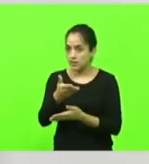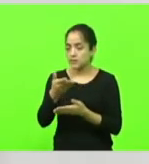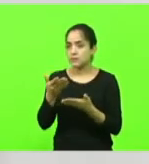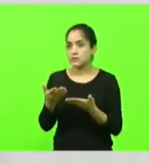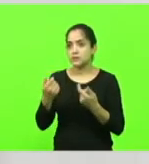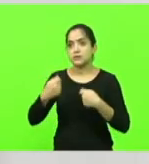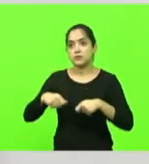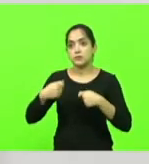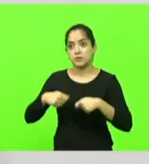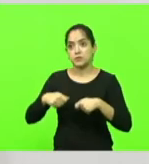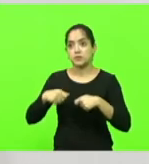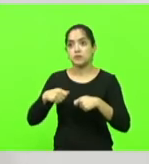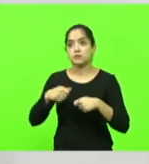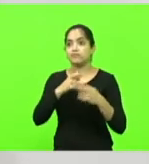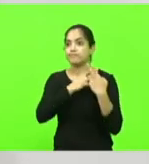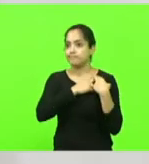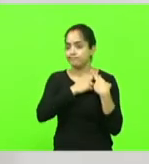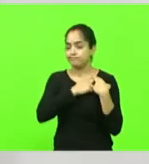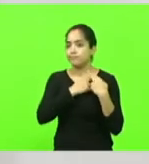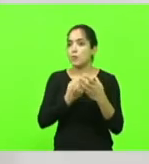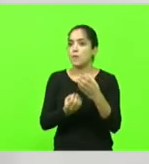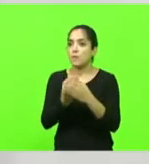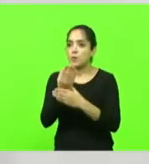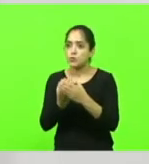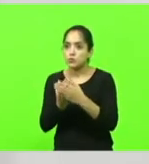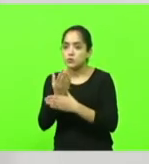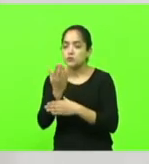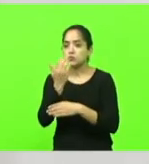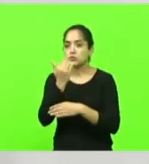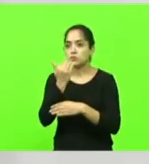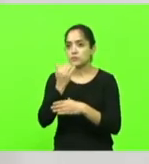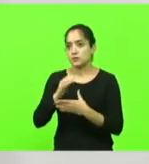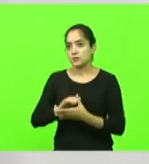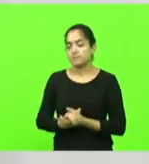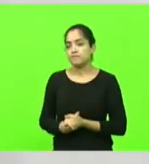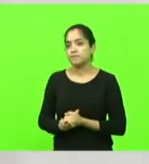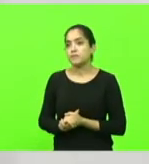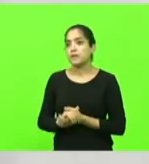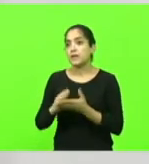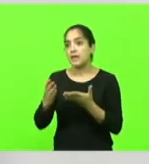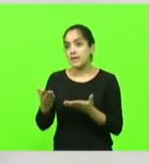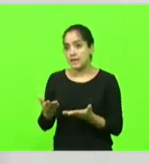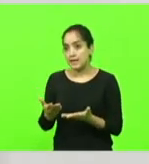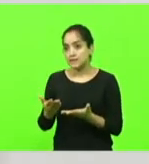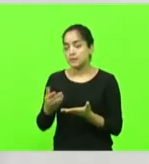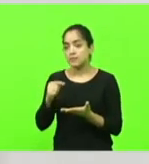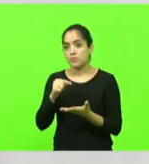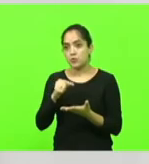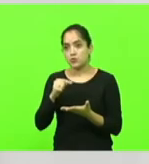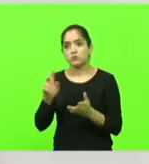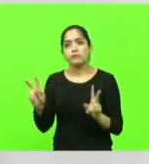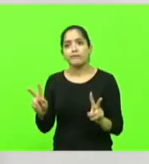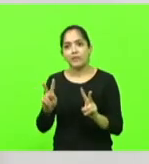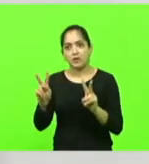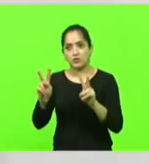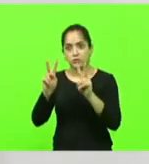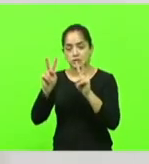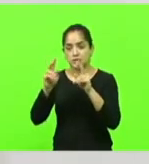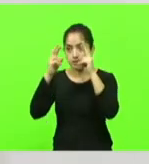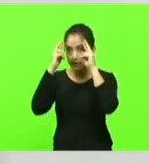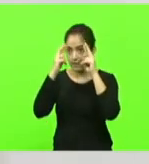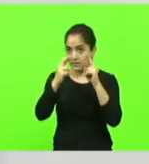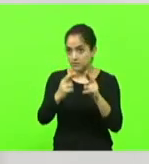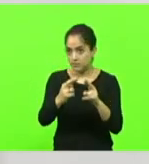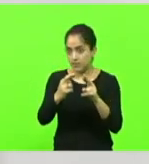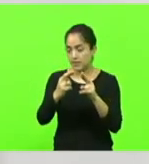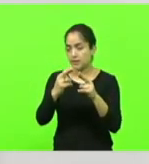são os responsáveis pela produção de alimentos no nosso país. O projeto, ele valoriza e respeita os nossos agricultores